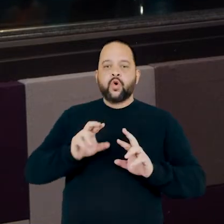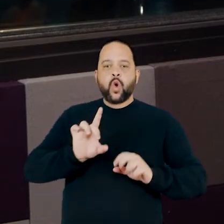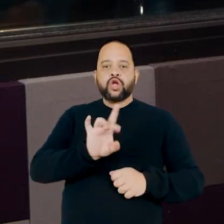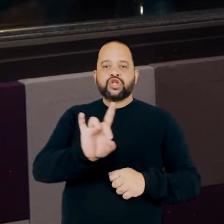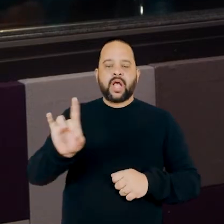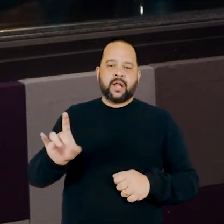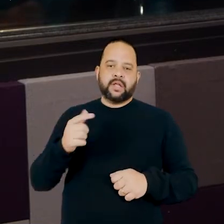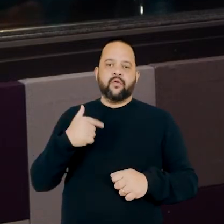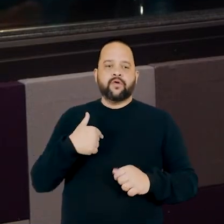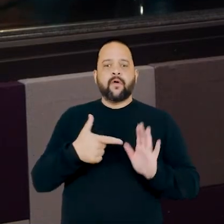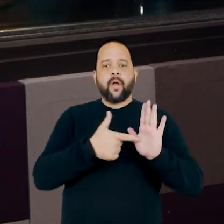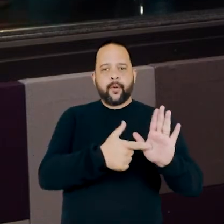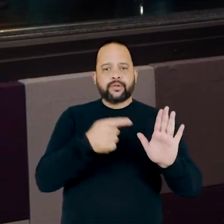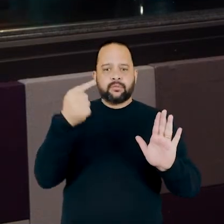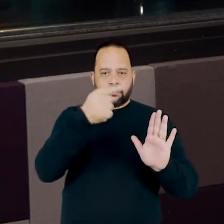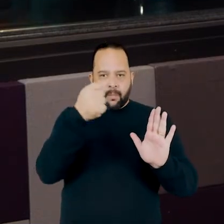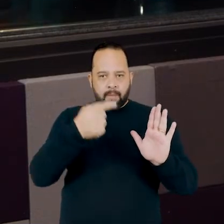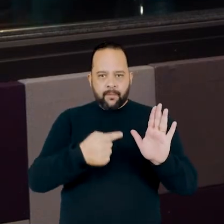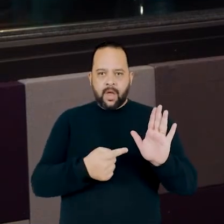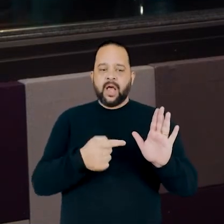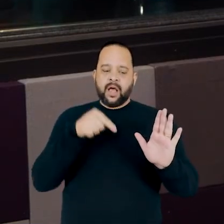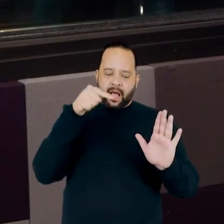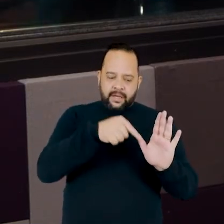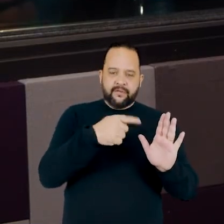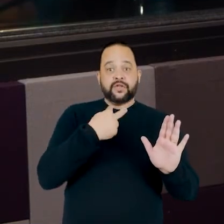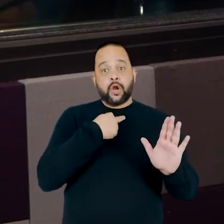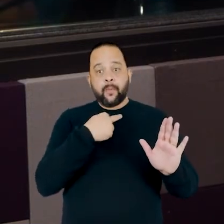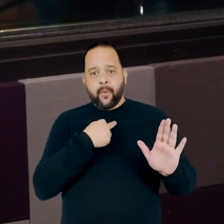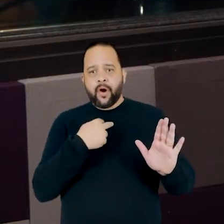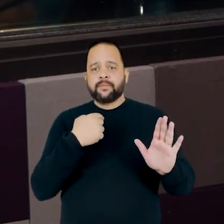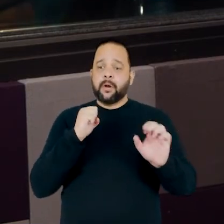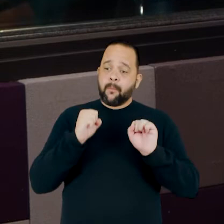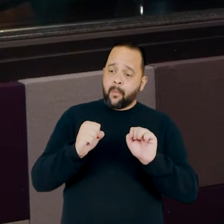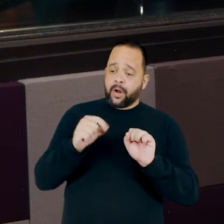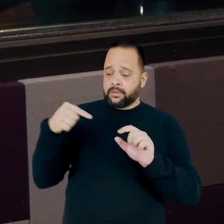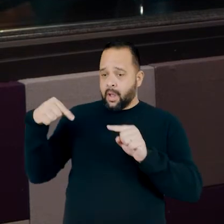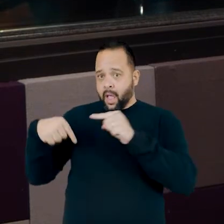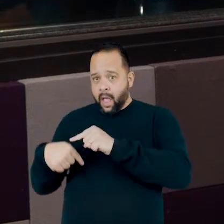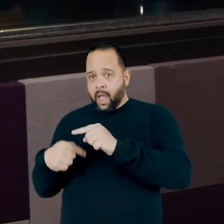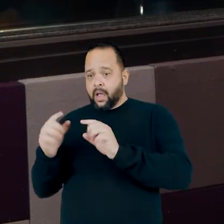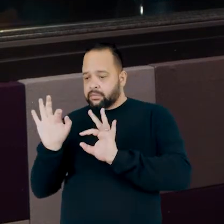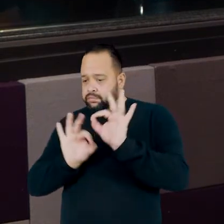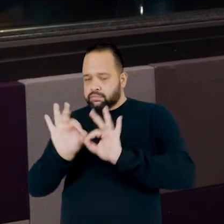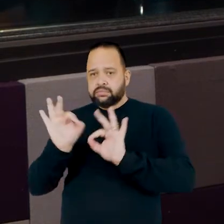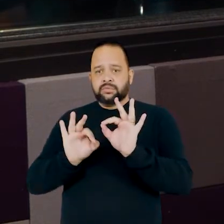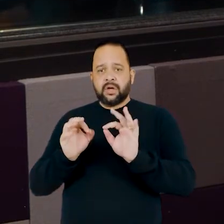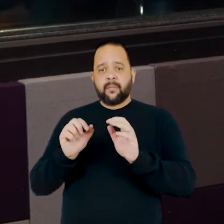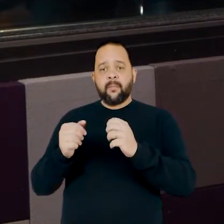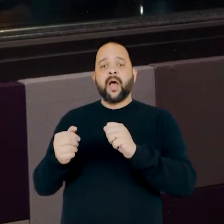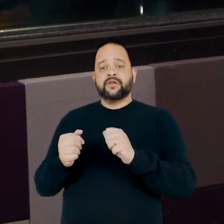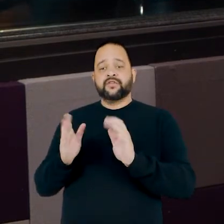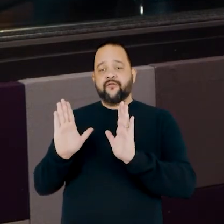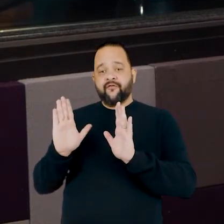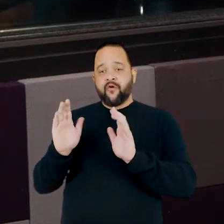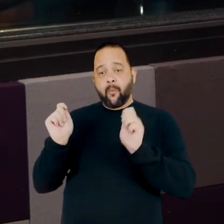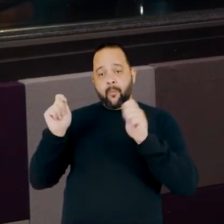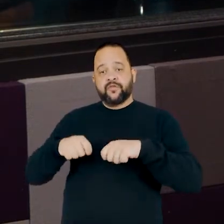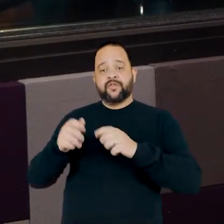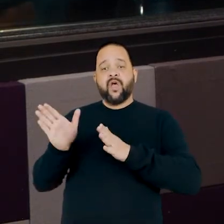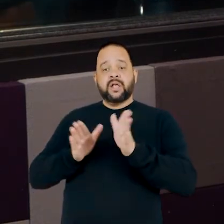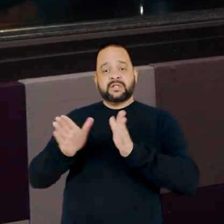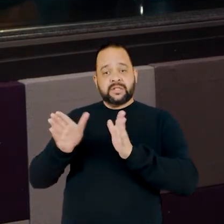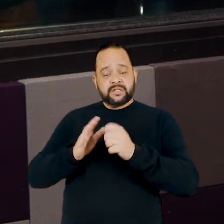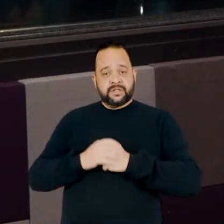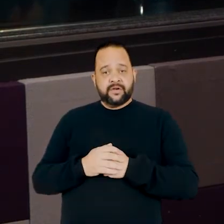E direcionar. Olha, ok, você não pode com esse daqui. Mas vamos com esse daqui, que já é mais acessível. E dentro da sua